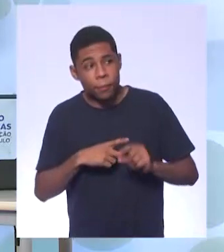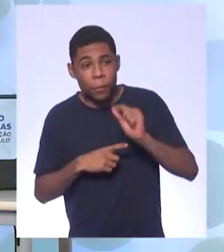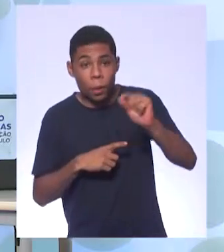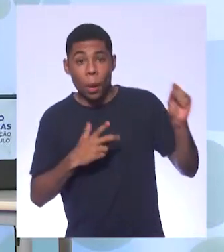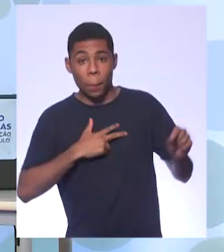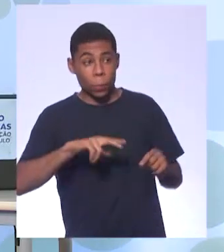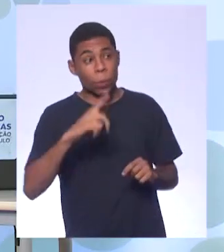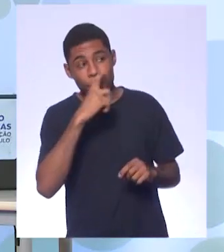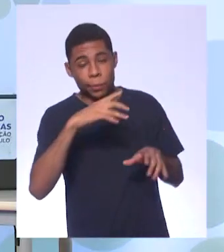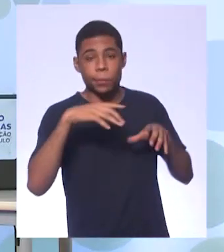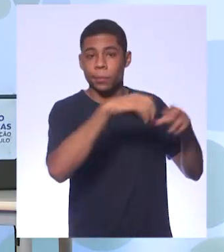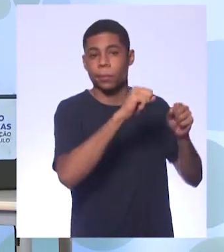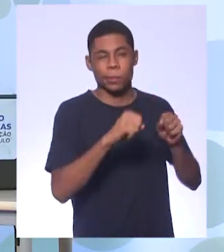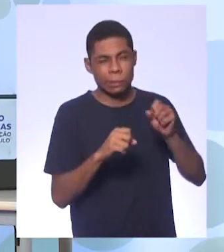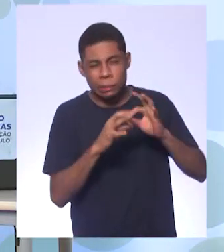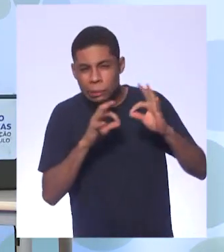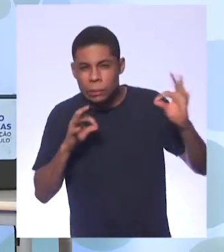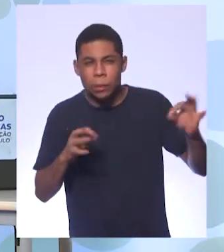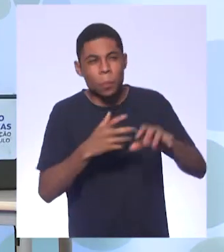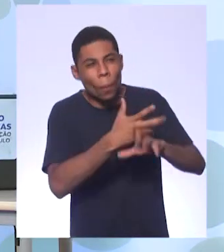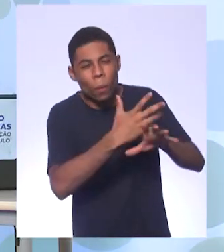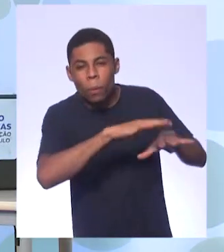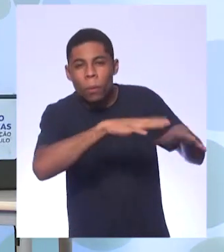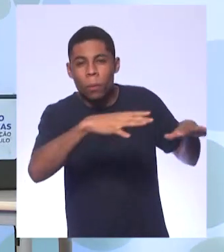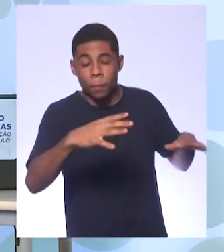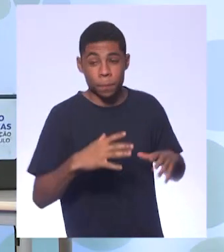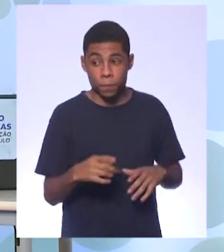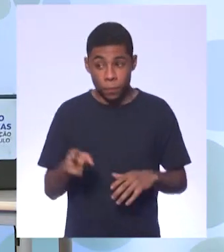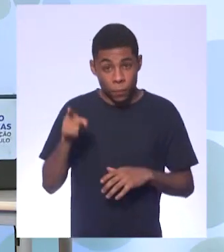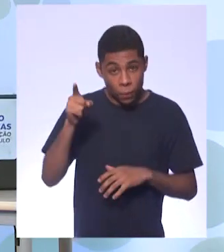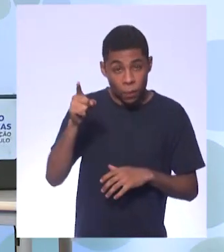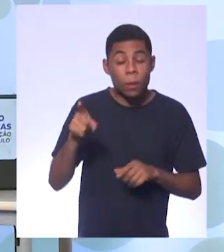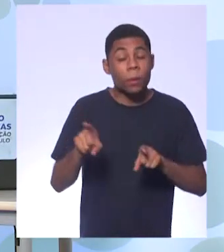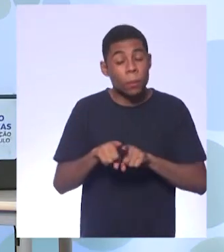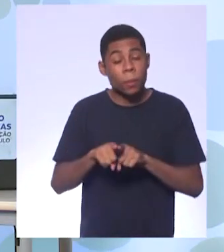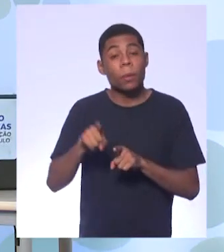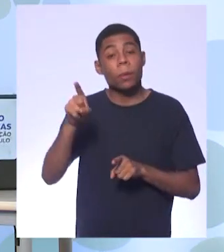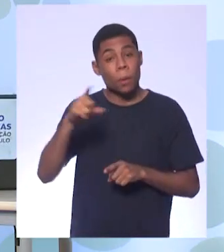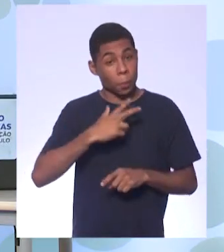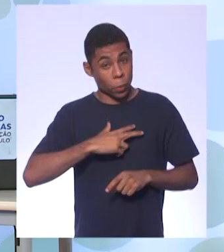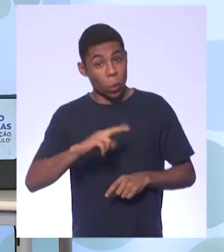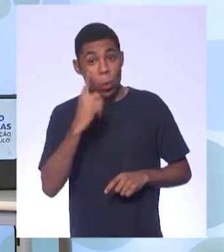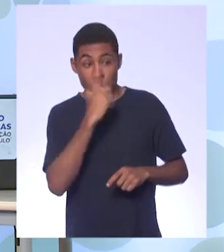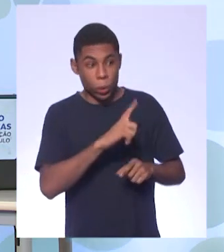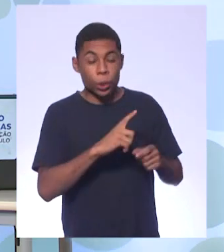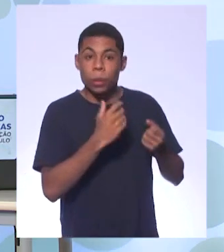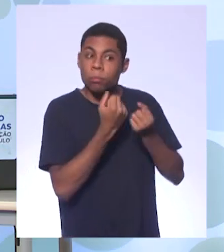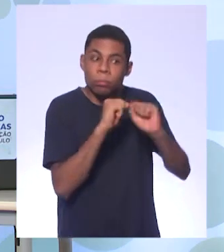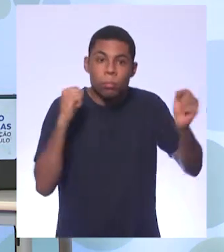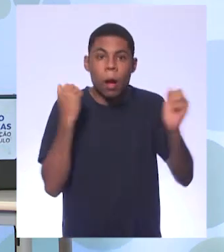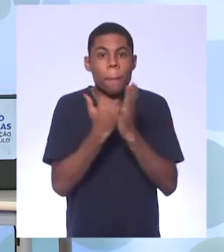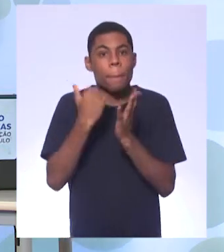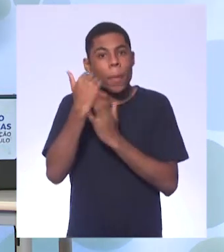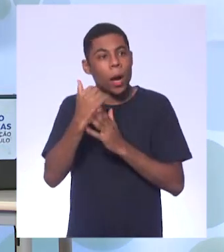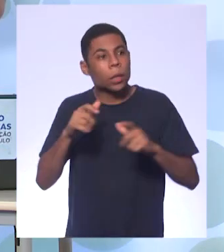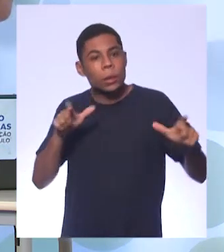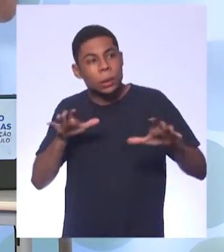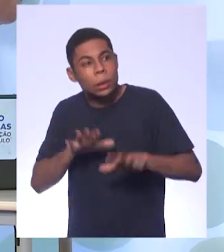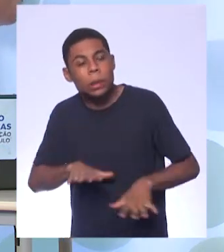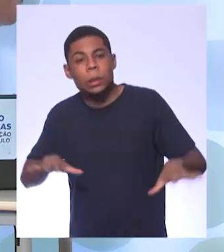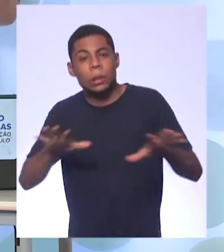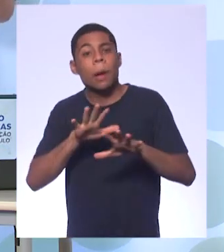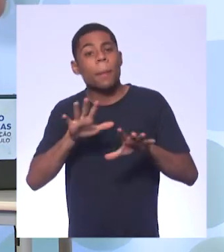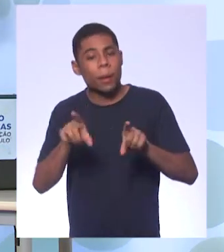nessa região. Então, além de estender o território, estende a economia. Por isso que a gente costuma falar nas nossas aulas aqui, né?